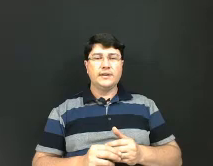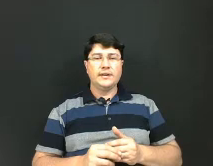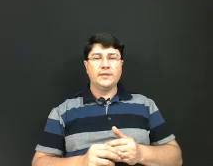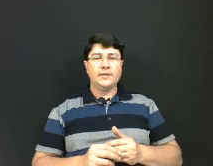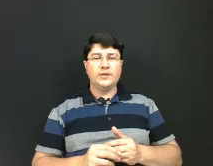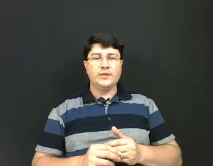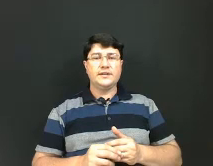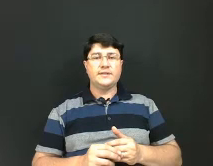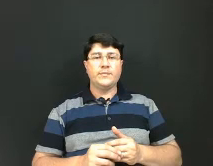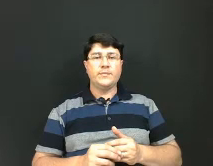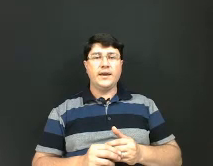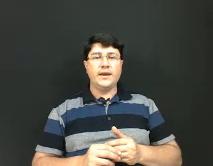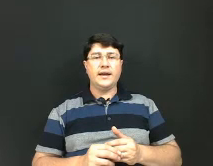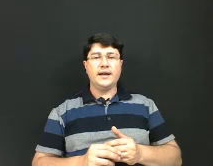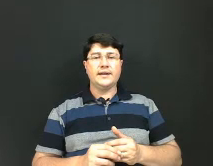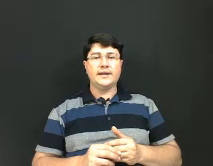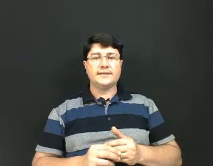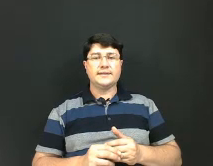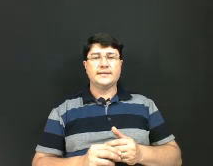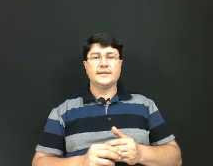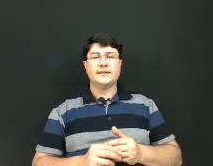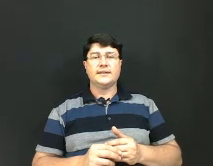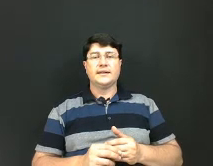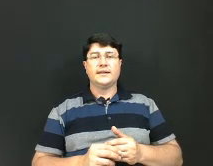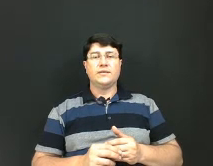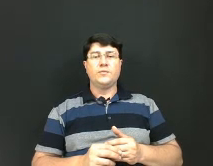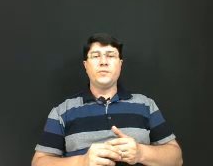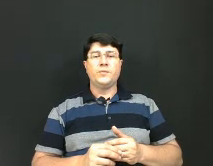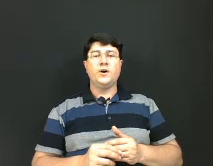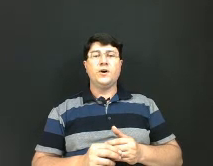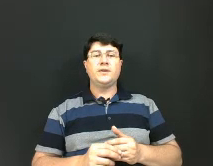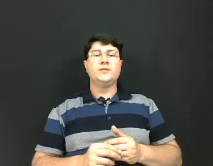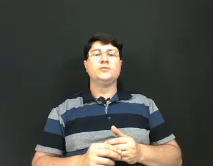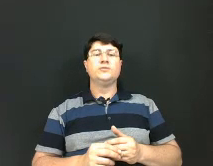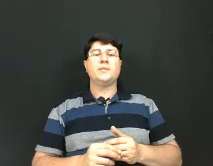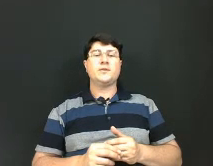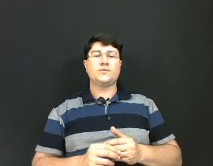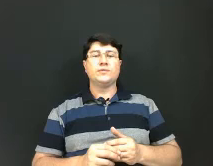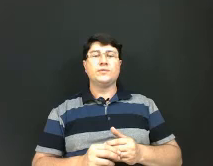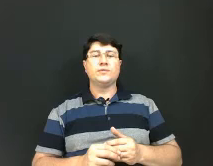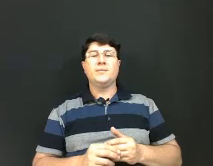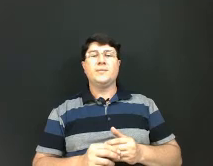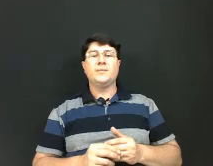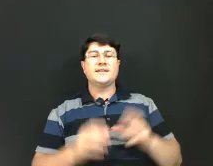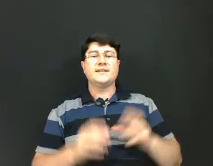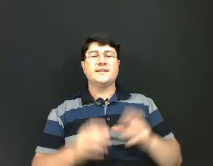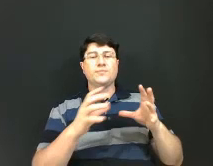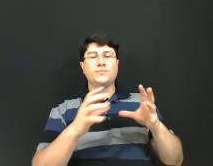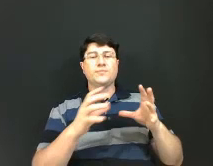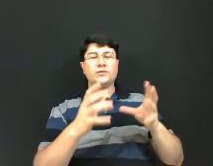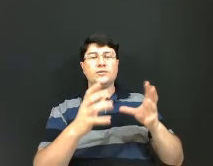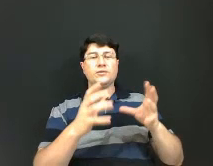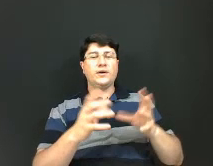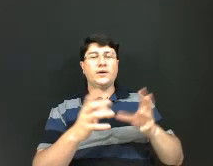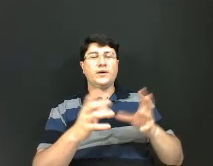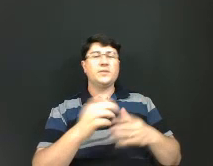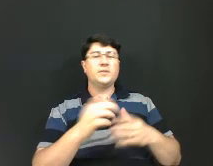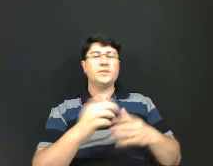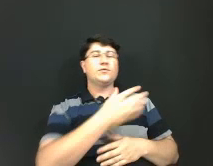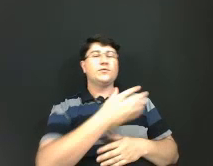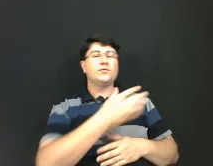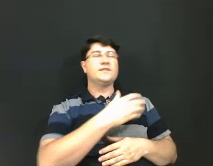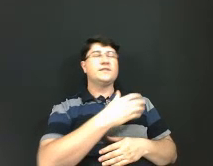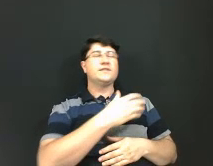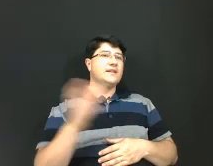worst period is behind us. O pior período já passou, né? Parece que o período pior